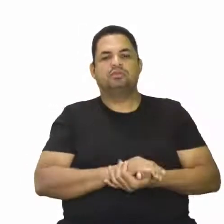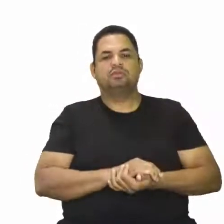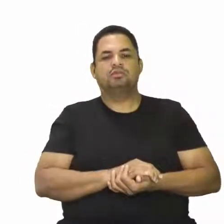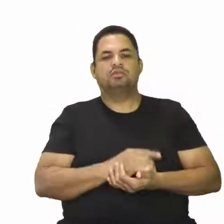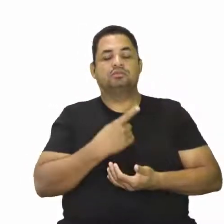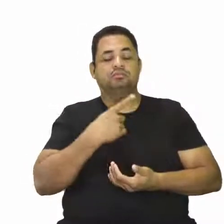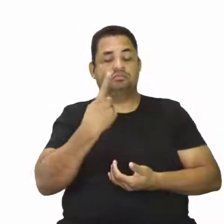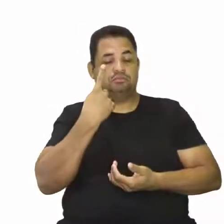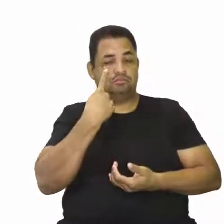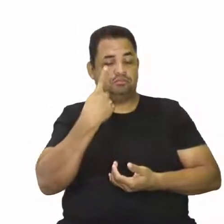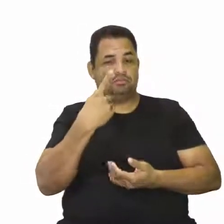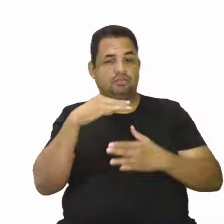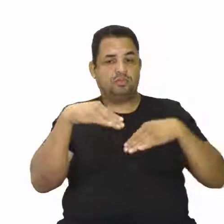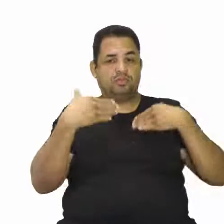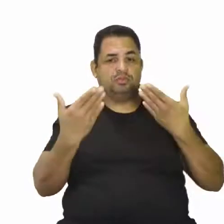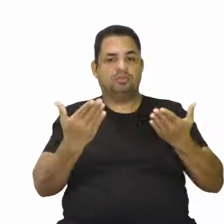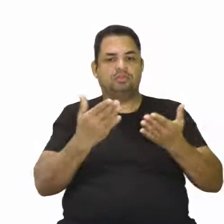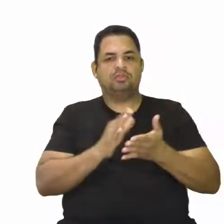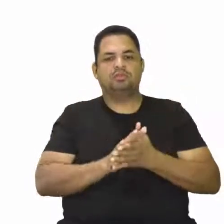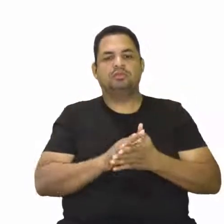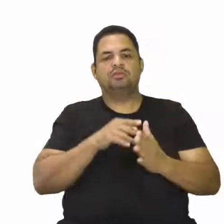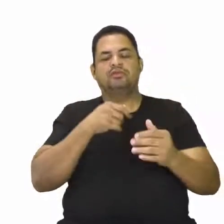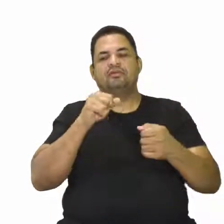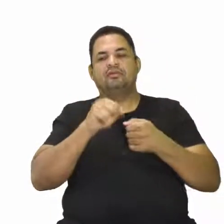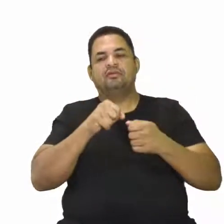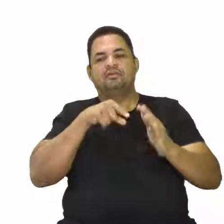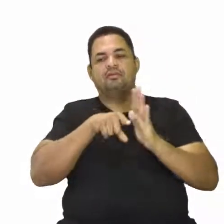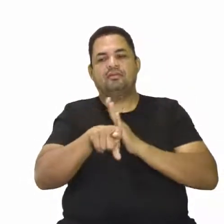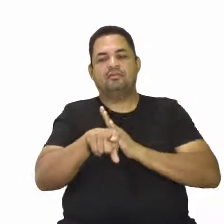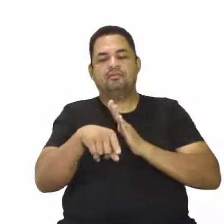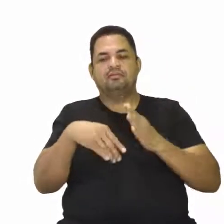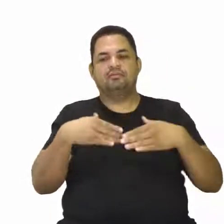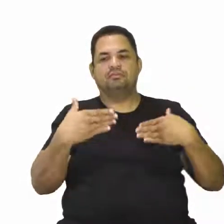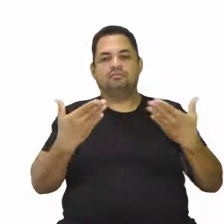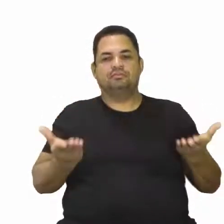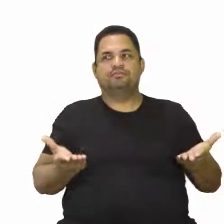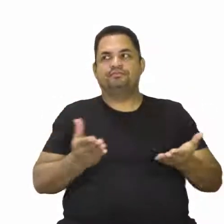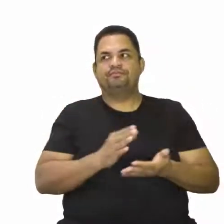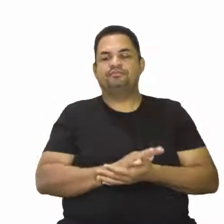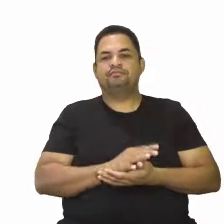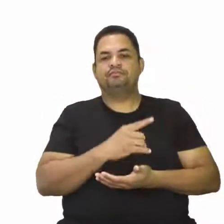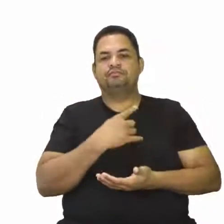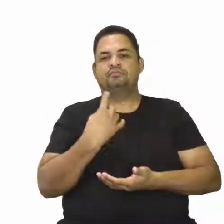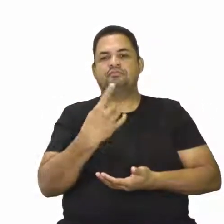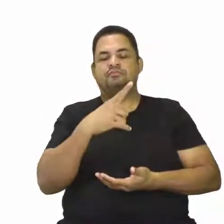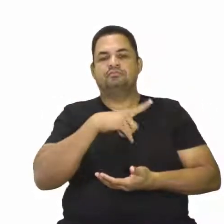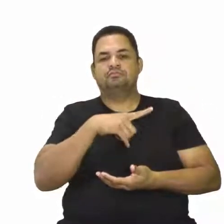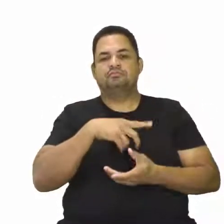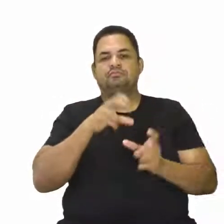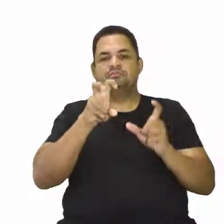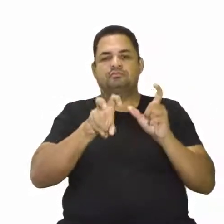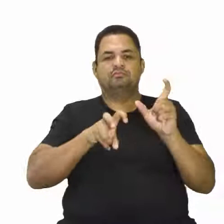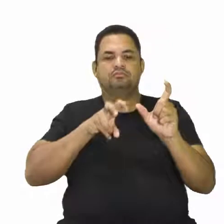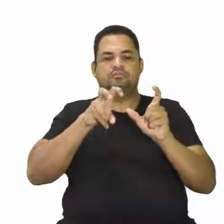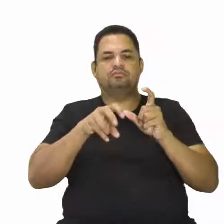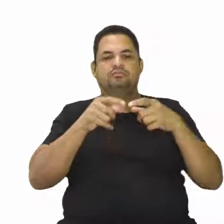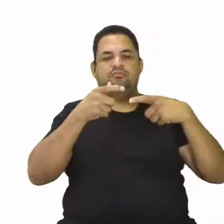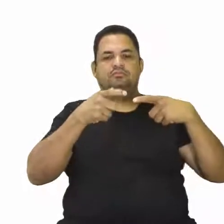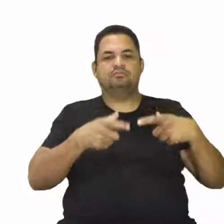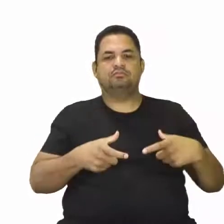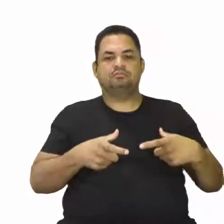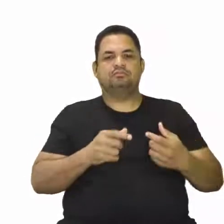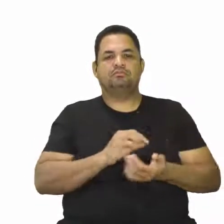Então, observem que quando nós fazemos a pergunta, quando nós temos um advérbio de